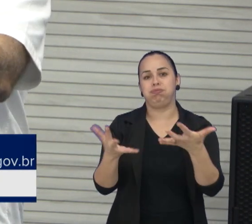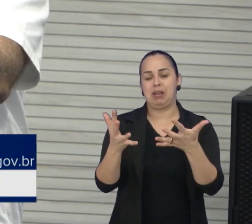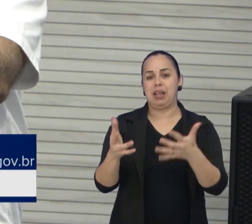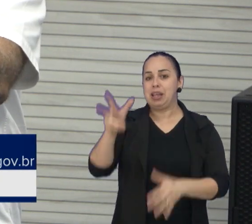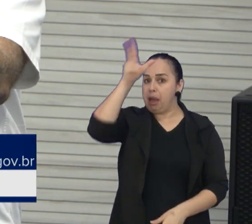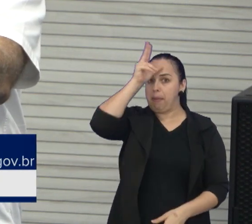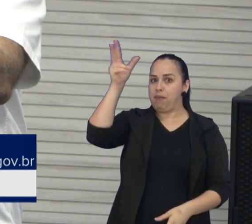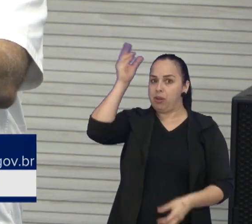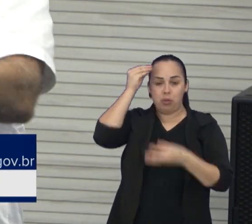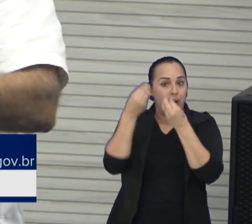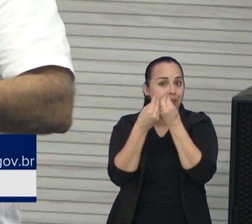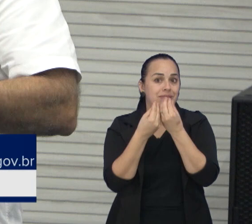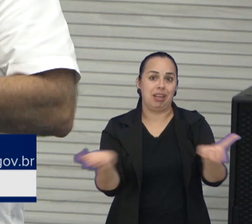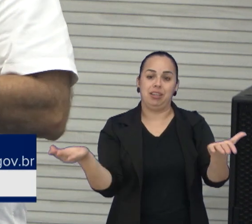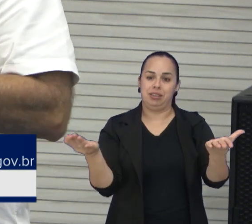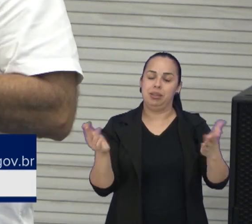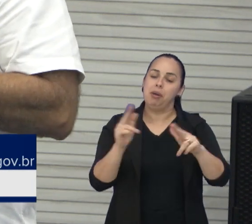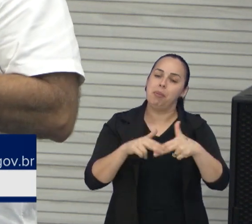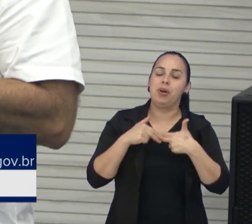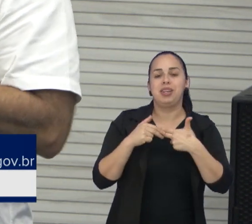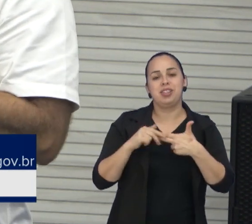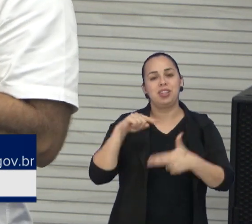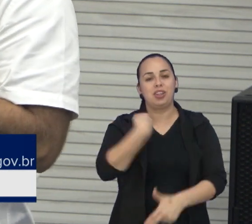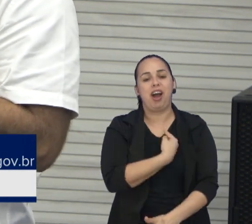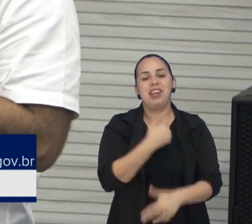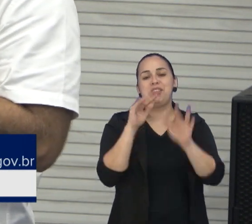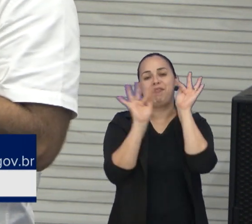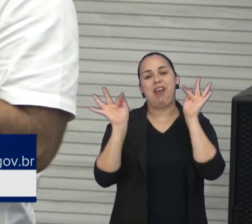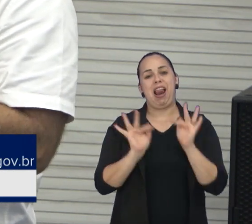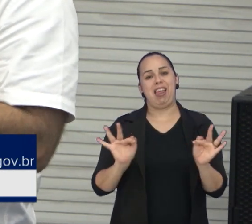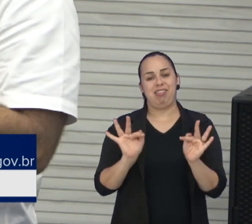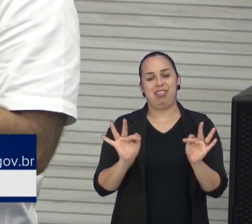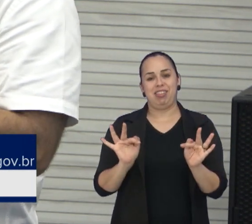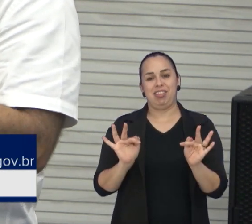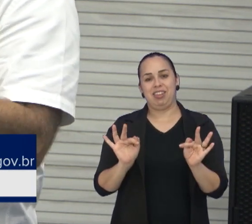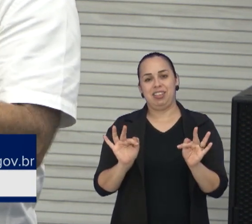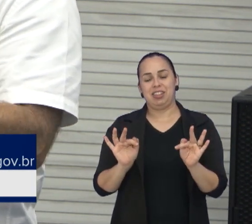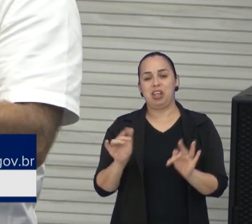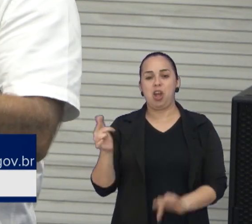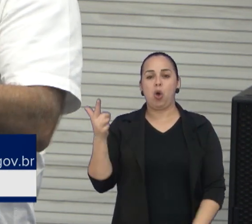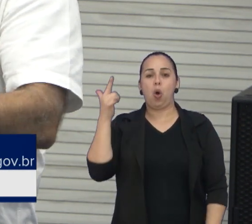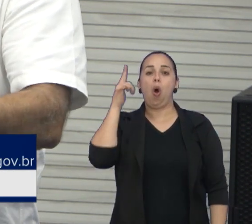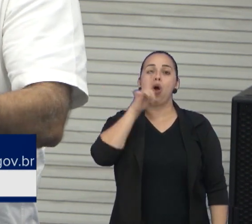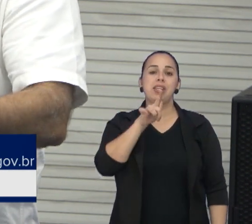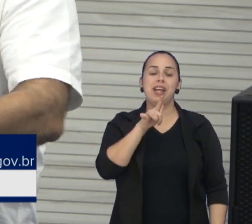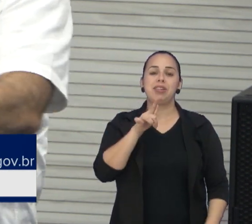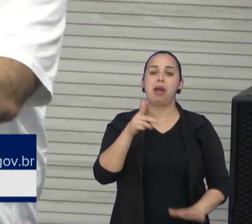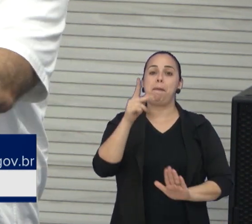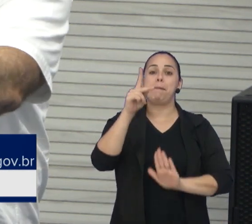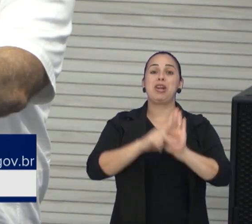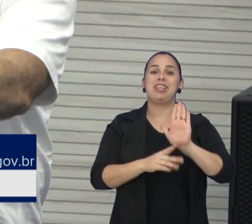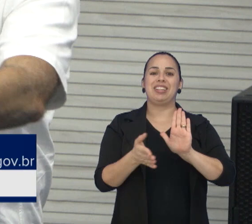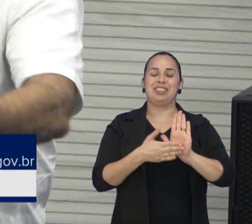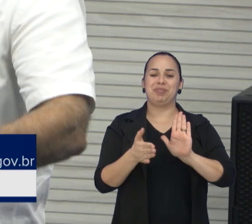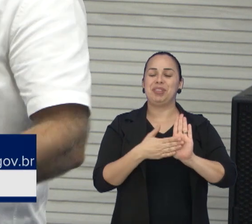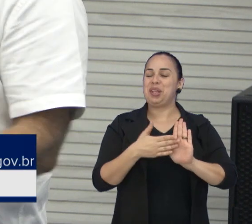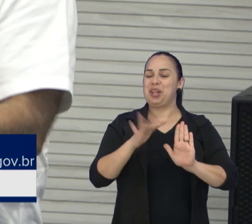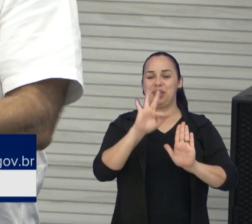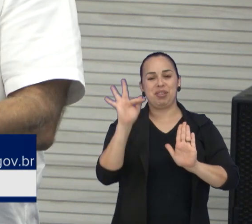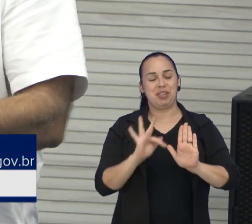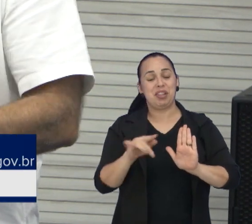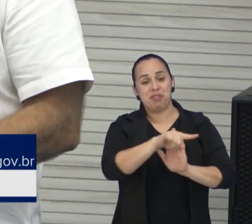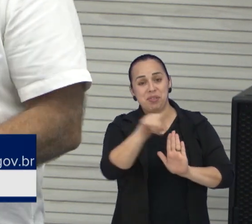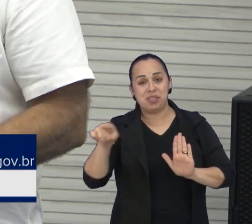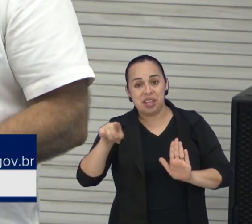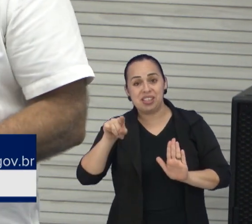prefeitura oferecendo isso também. Então a gente fica muito contente quando a gente consegue trazer projetos como esse e aqui os pares